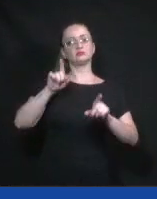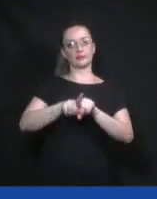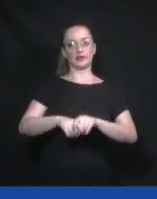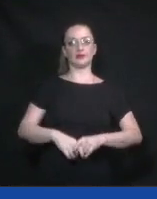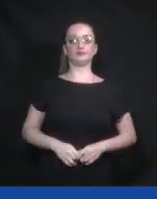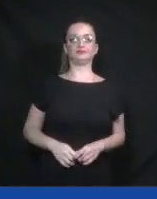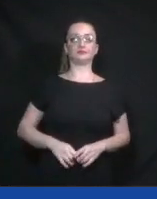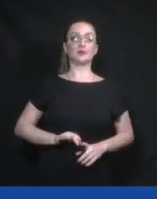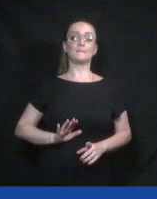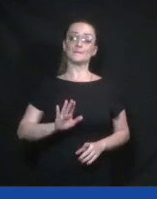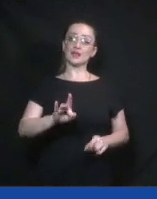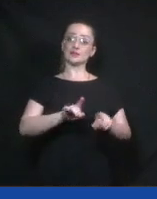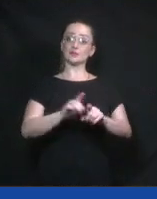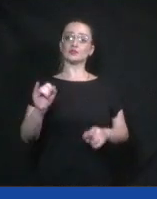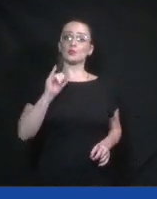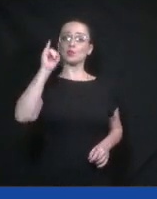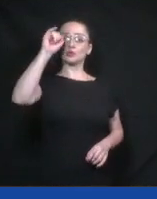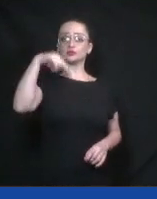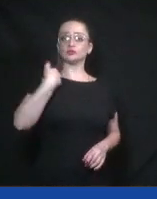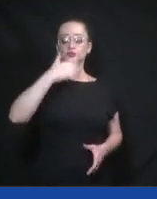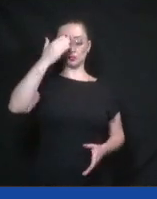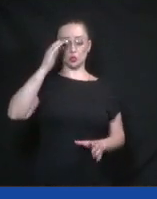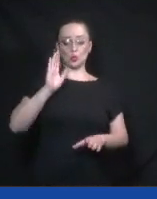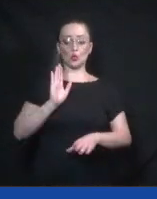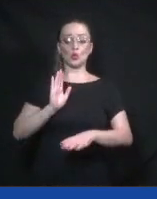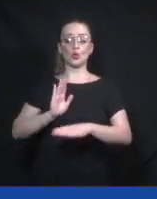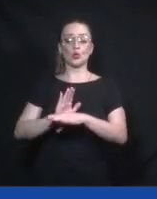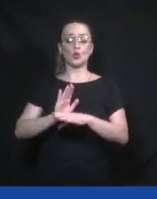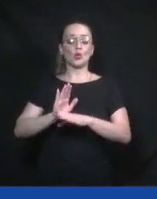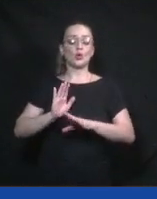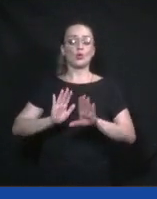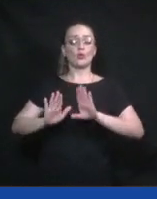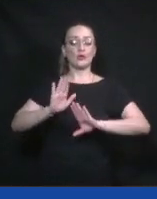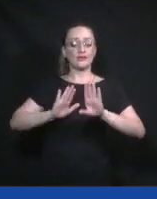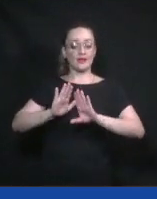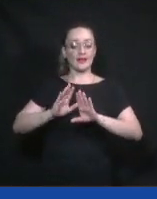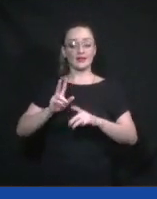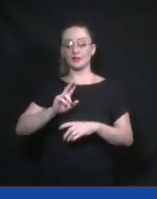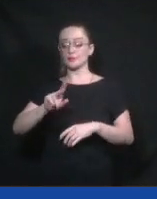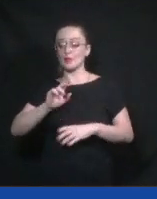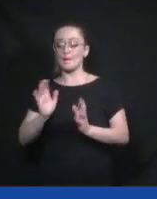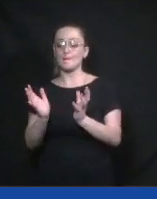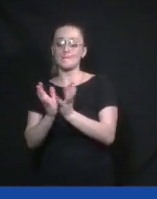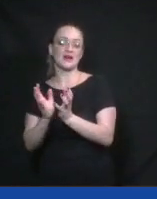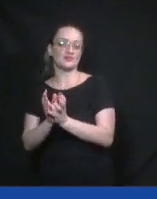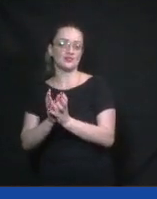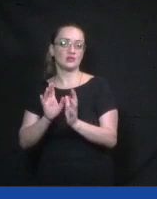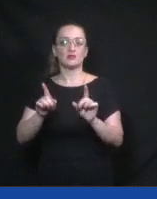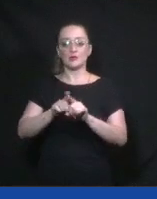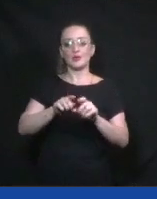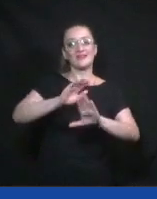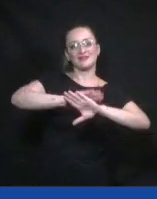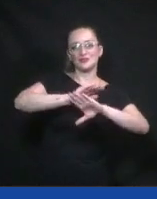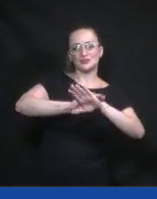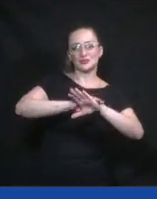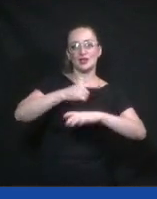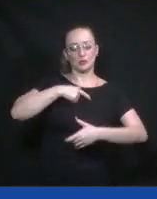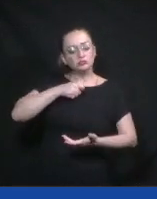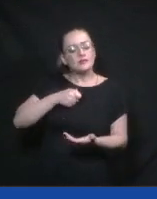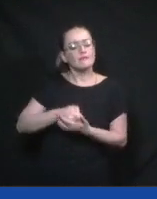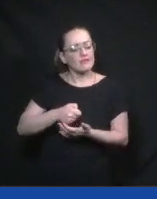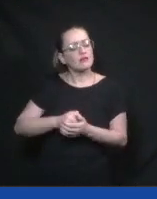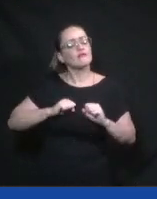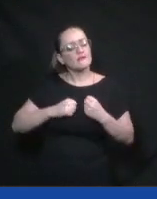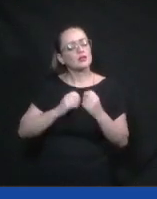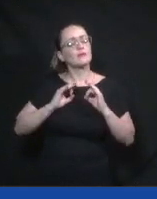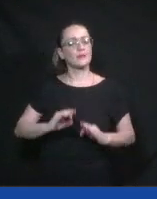conto mais sobre a importância da gente cuidar para que essa educação não seja nem partidária e nem ideológica eu sou uma das defensoras